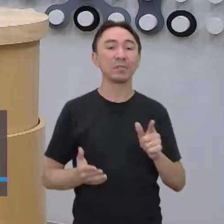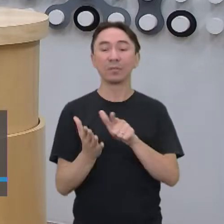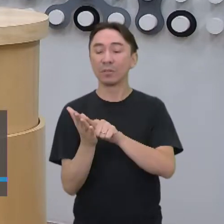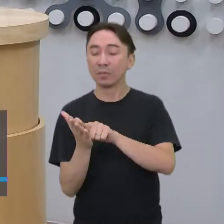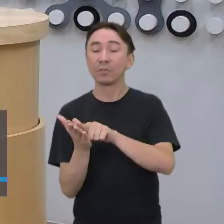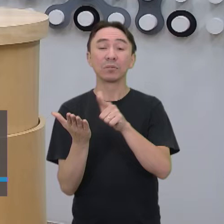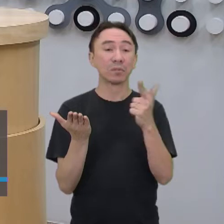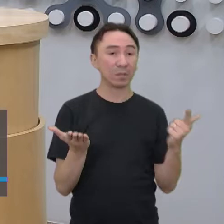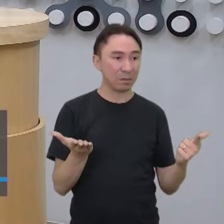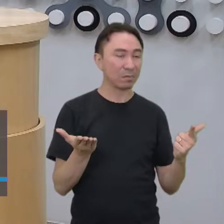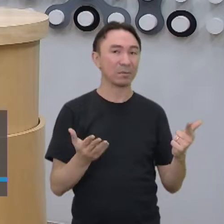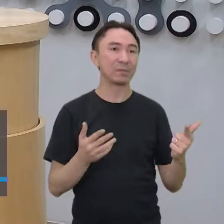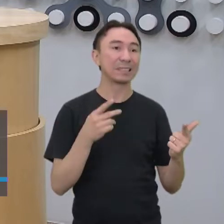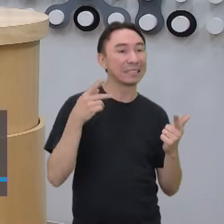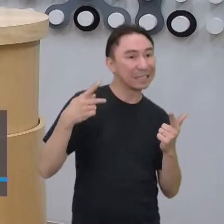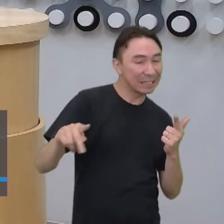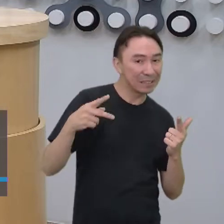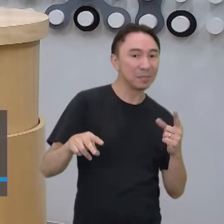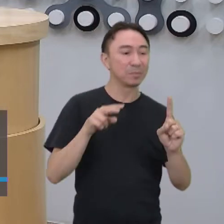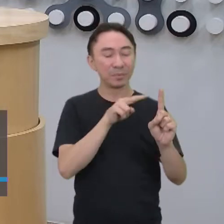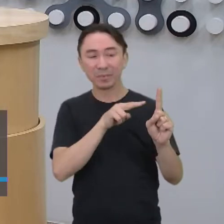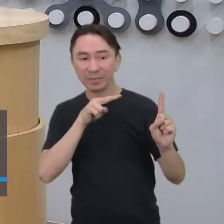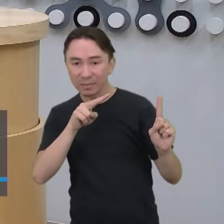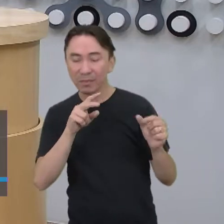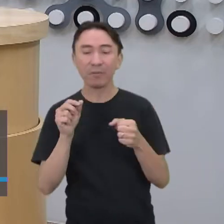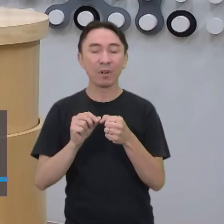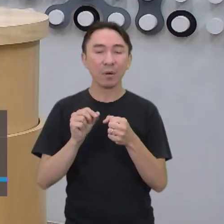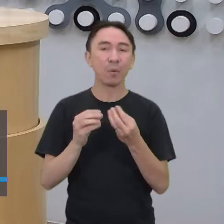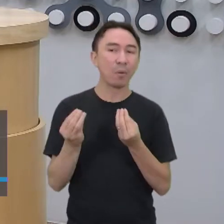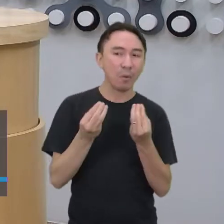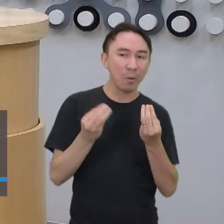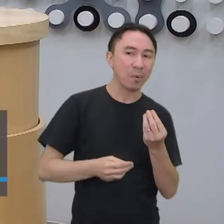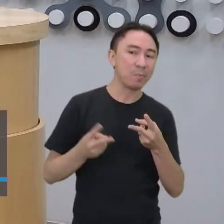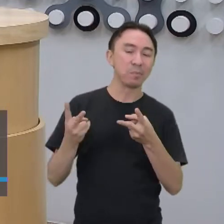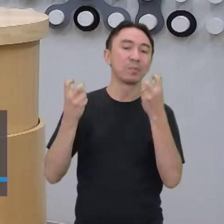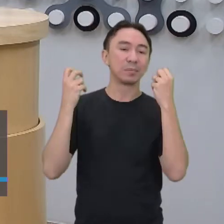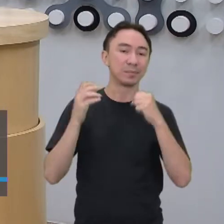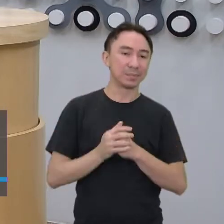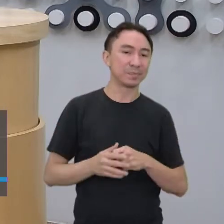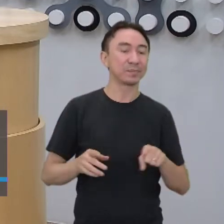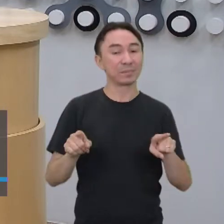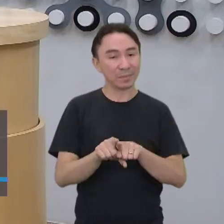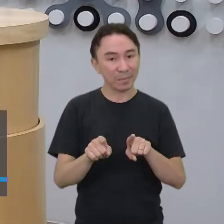A gente entrevistou a Adriana Mabilha, da TV Cultura. Sim. Maravilhosa.